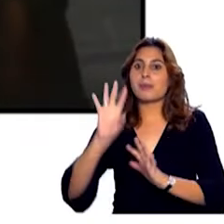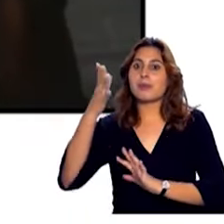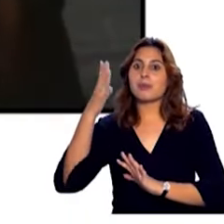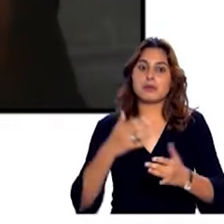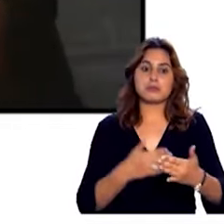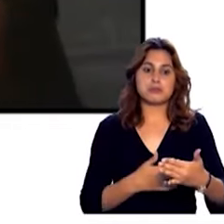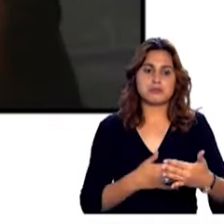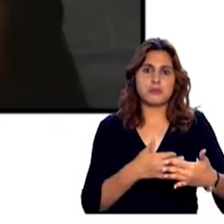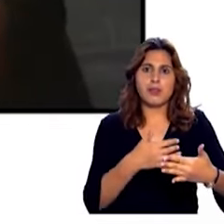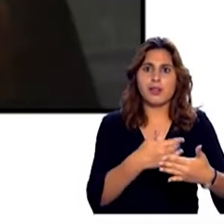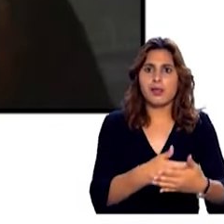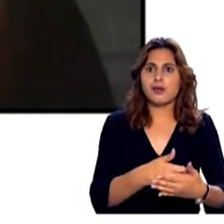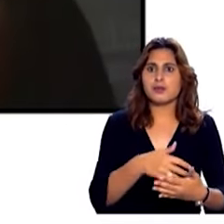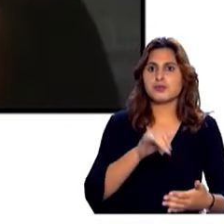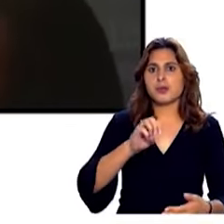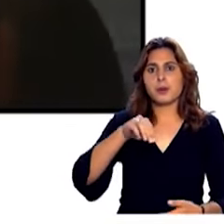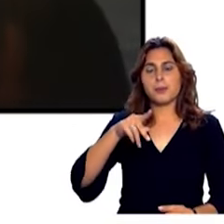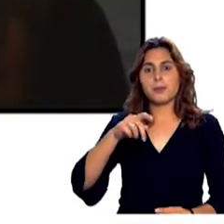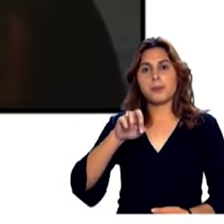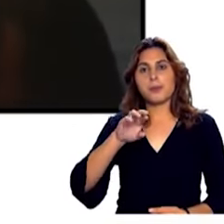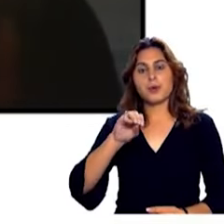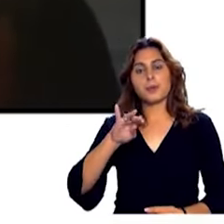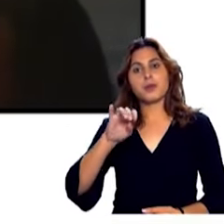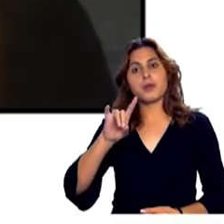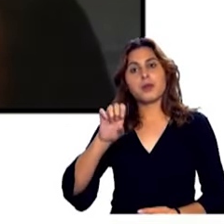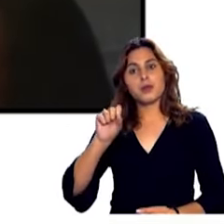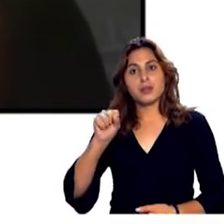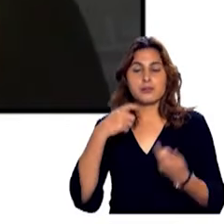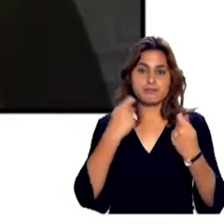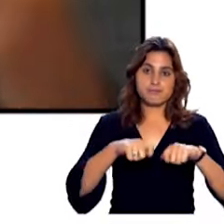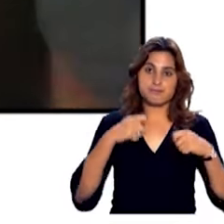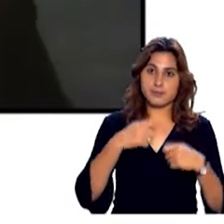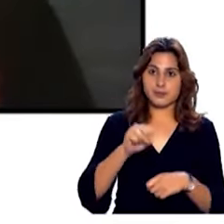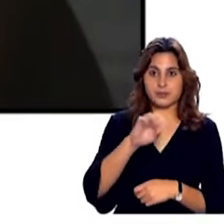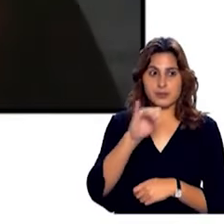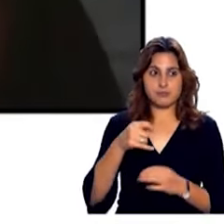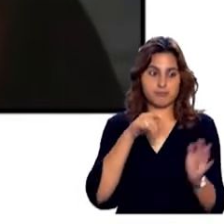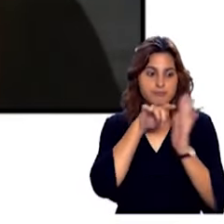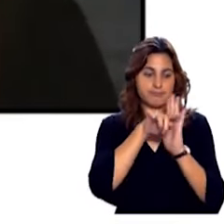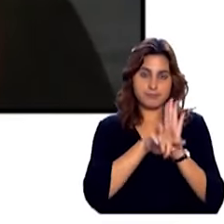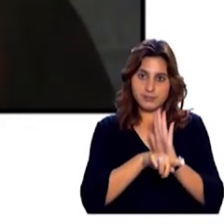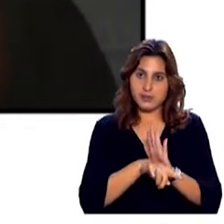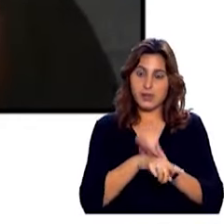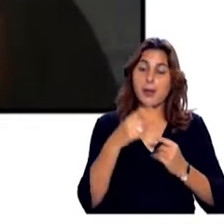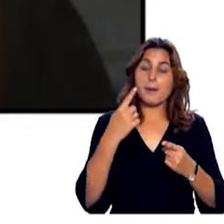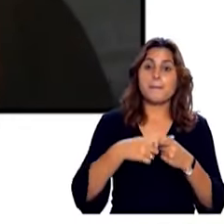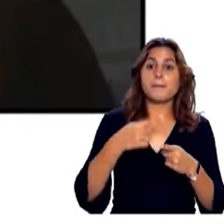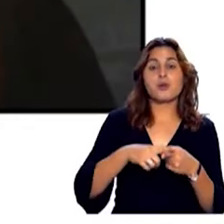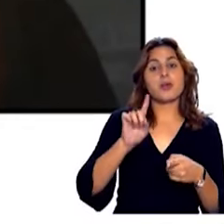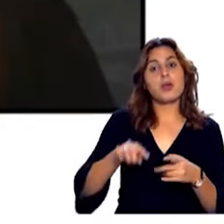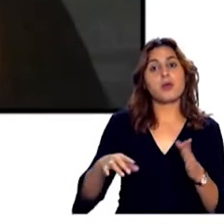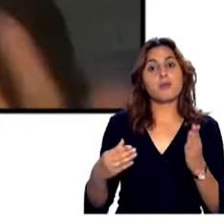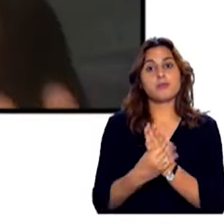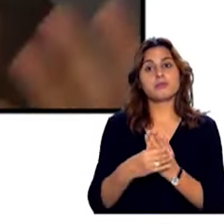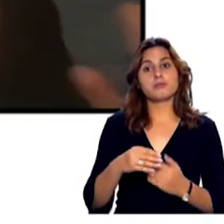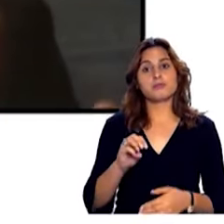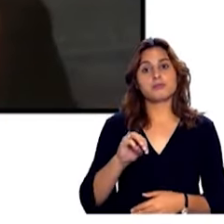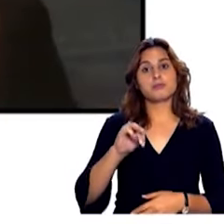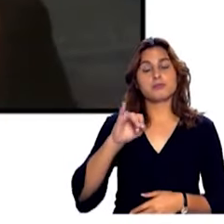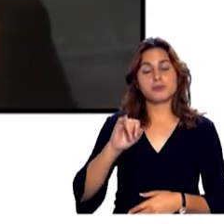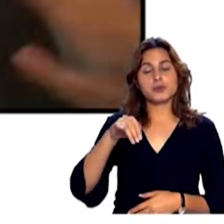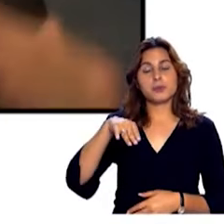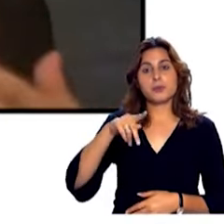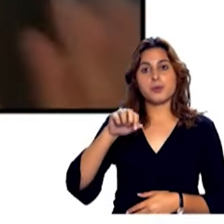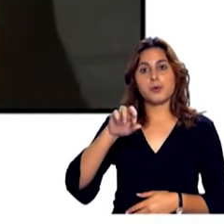improbidade que leva a necessidade de que o STJ examine a causa só porque se trata de uma ação de improbidade não a questão